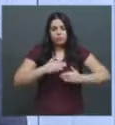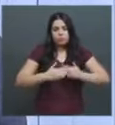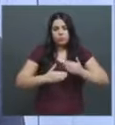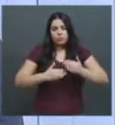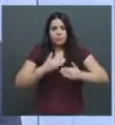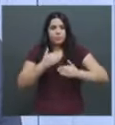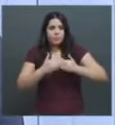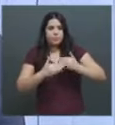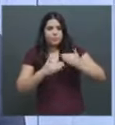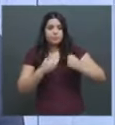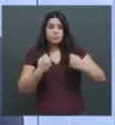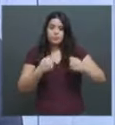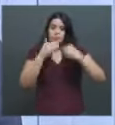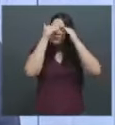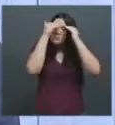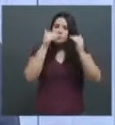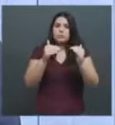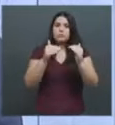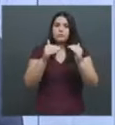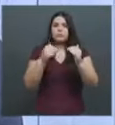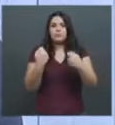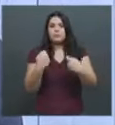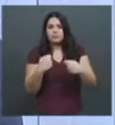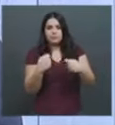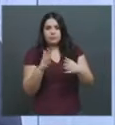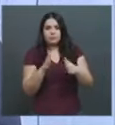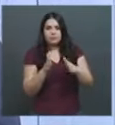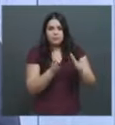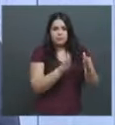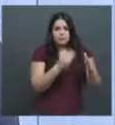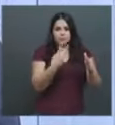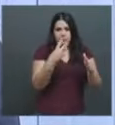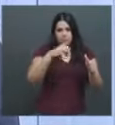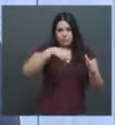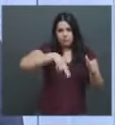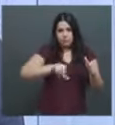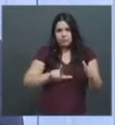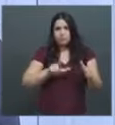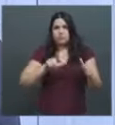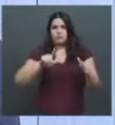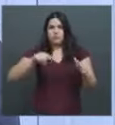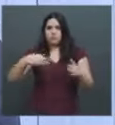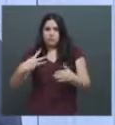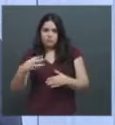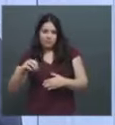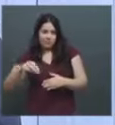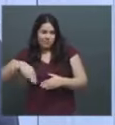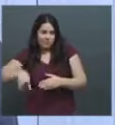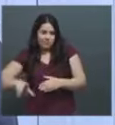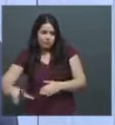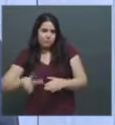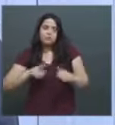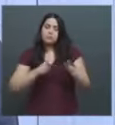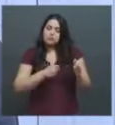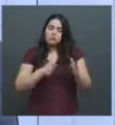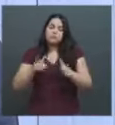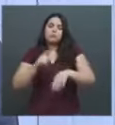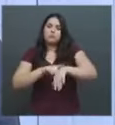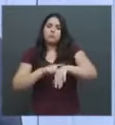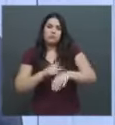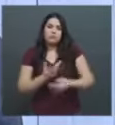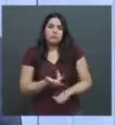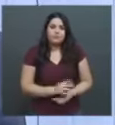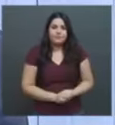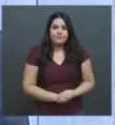estimulação dele. Então ele tem que fracionar esses 30, 40 ml pelos 24 horas dele. Então ele tem que diluir, até a hora que vai dormir pelo menos,